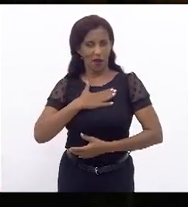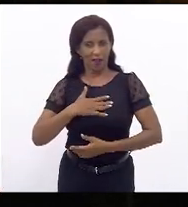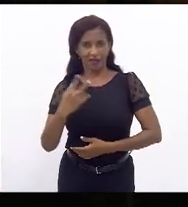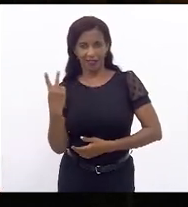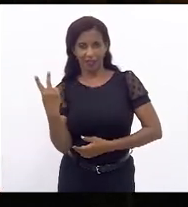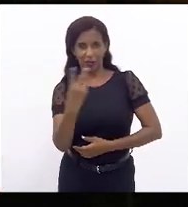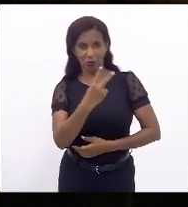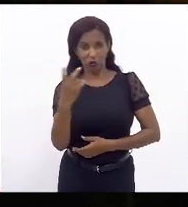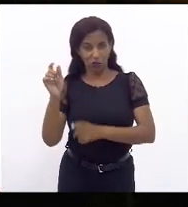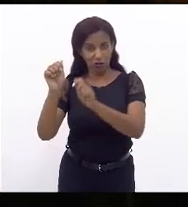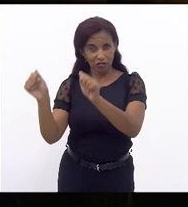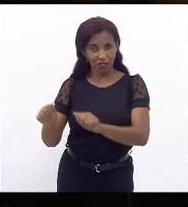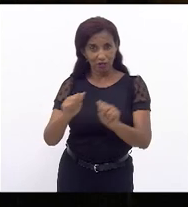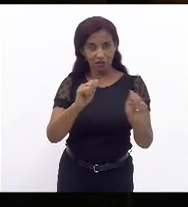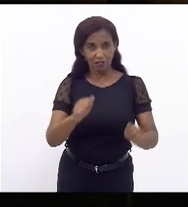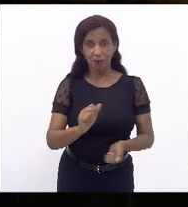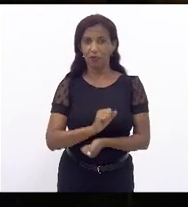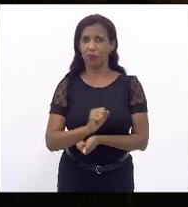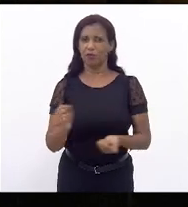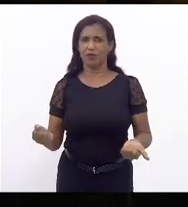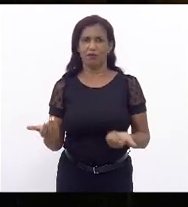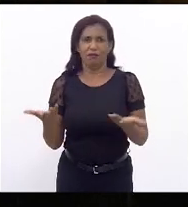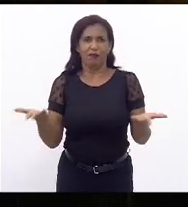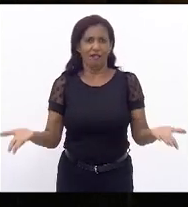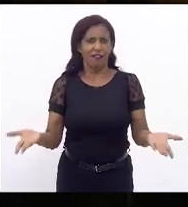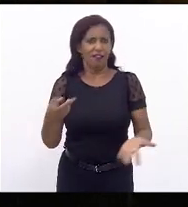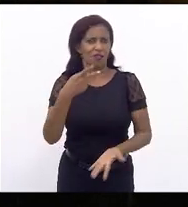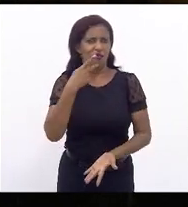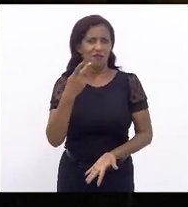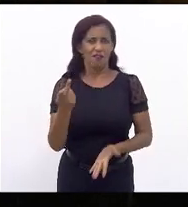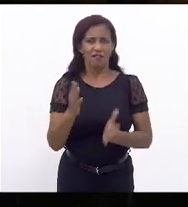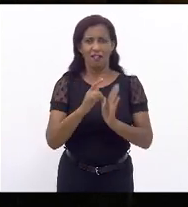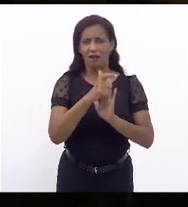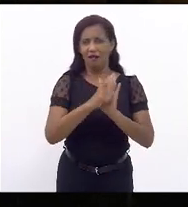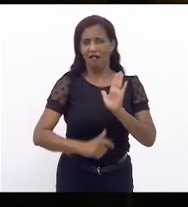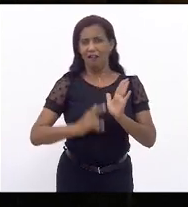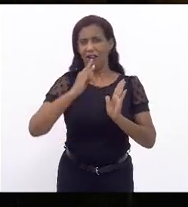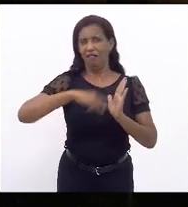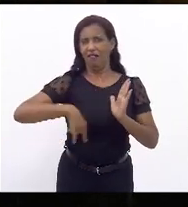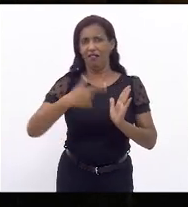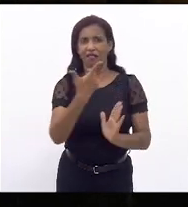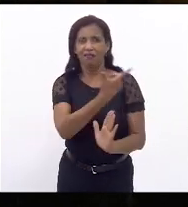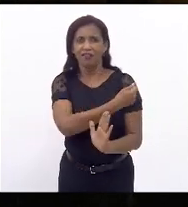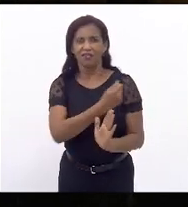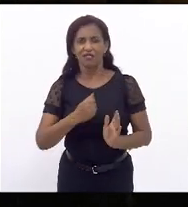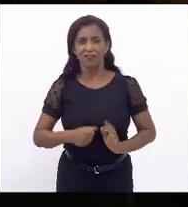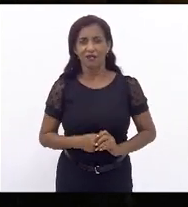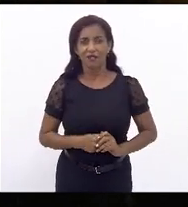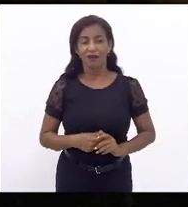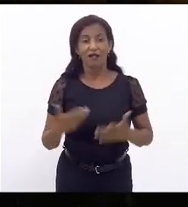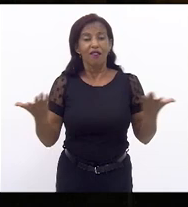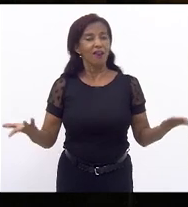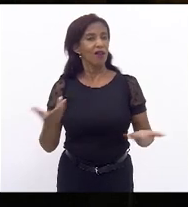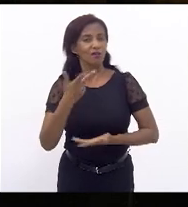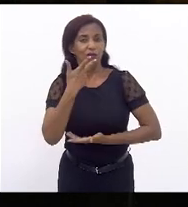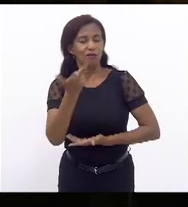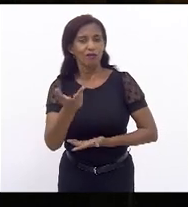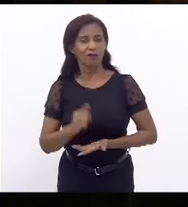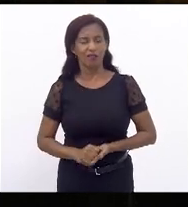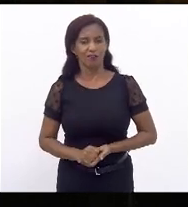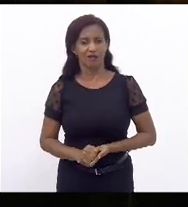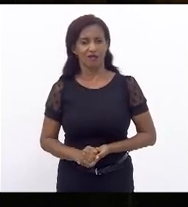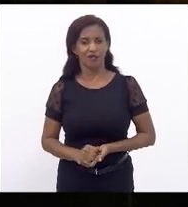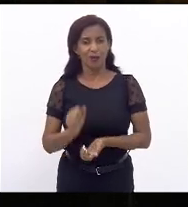deuses. Lógico que o senhor não vai falar do passaporte sanitário, é lógico. É lógico que o senhor não